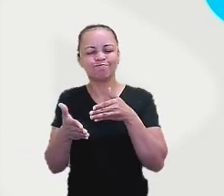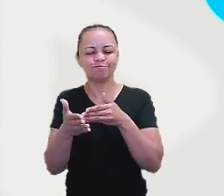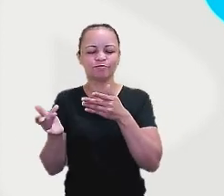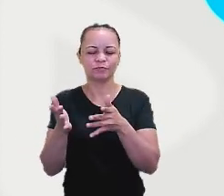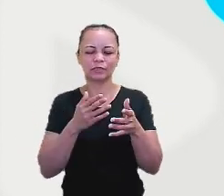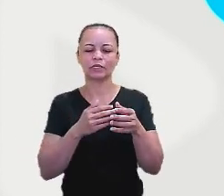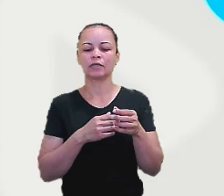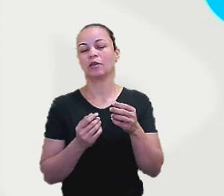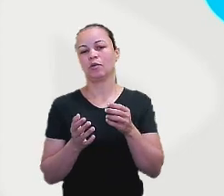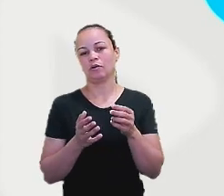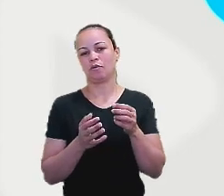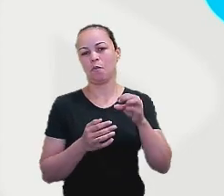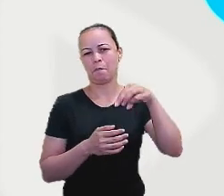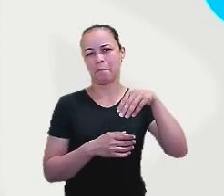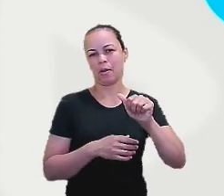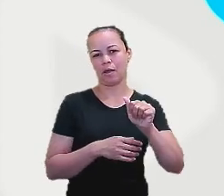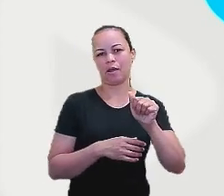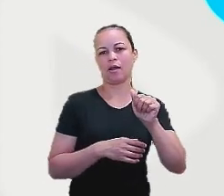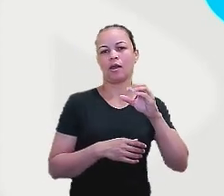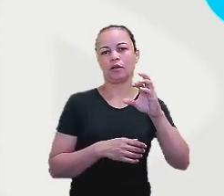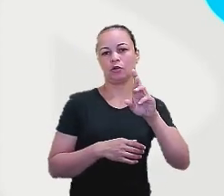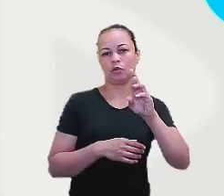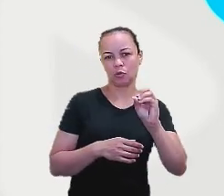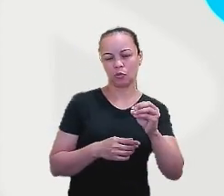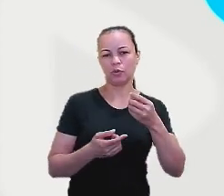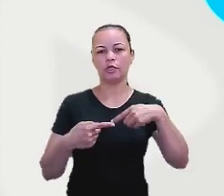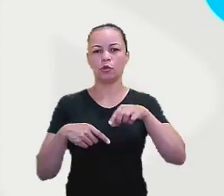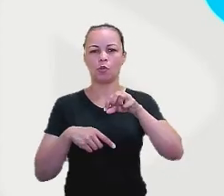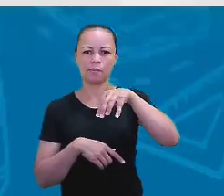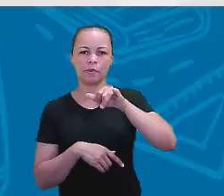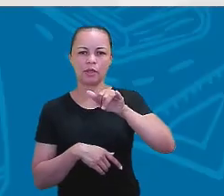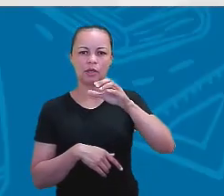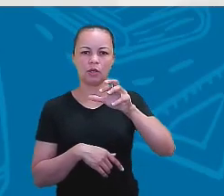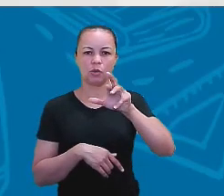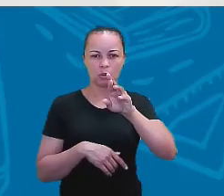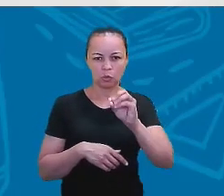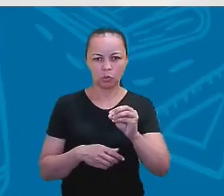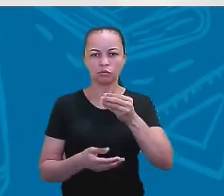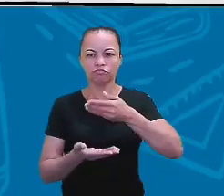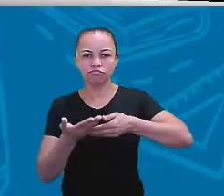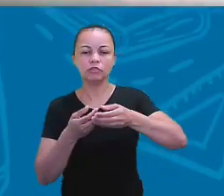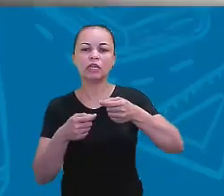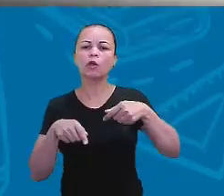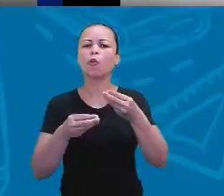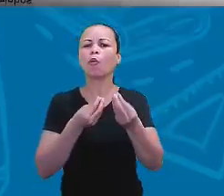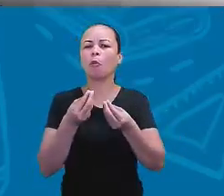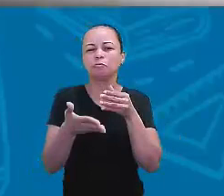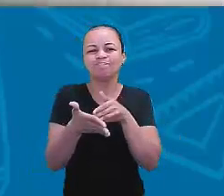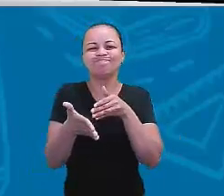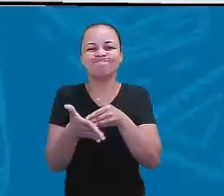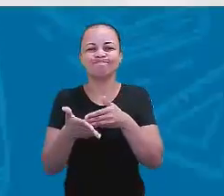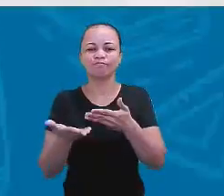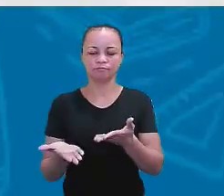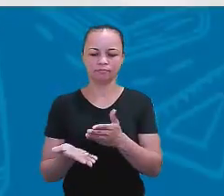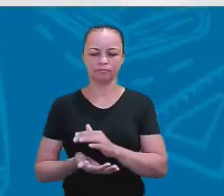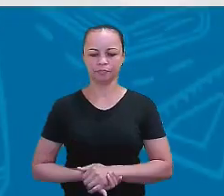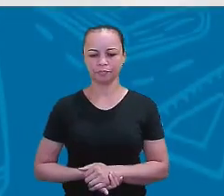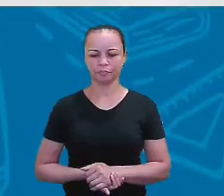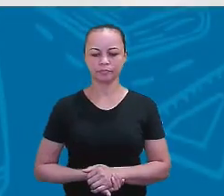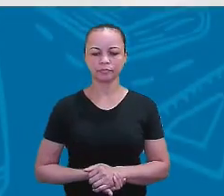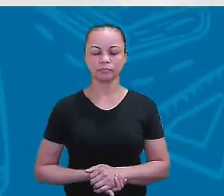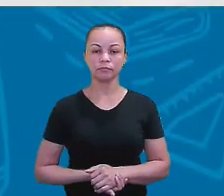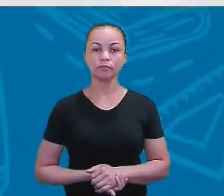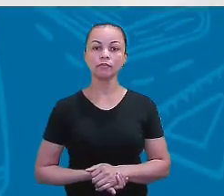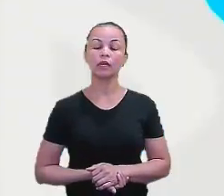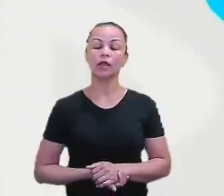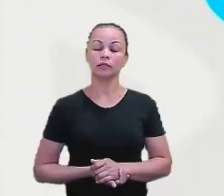micro impacta o macro. Então, dito isso, por favor, produção, volta aqui. Isso, perfeito. E já vou pedir para tu abrir